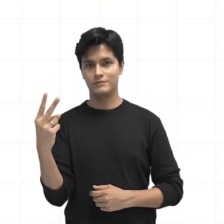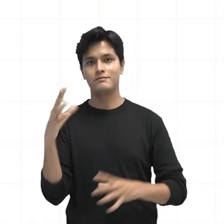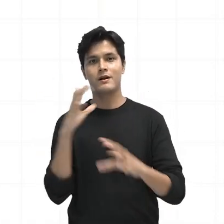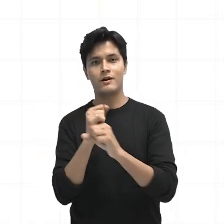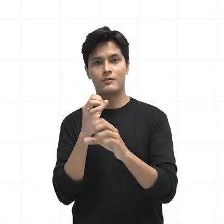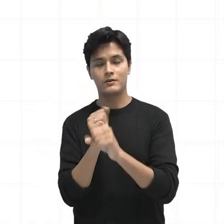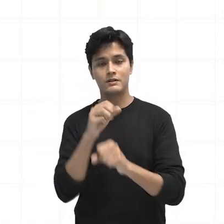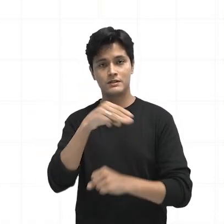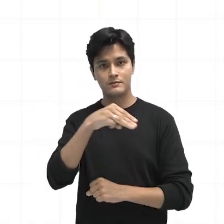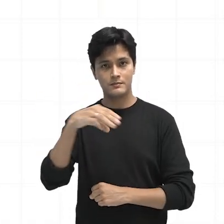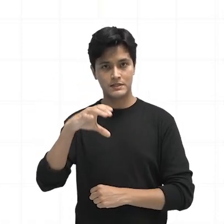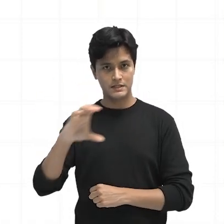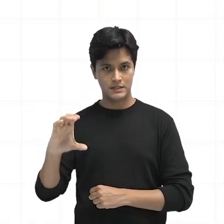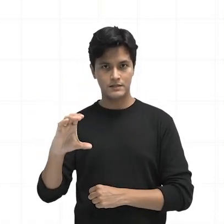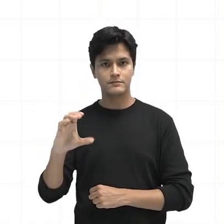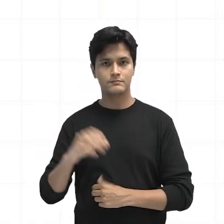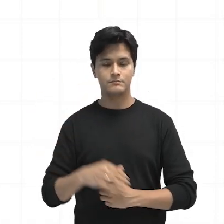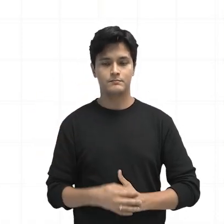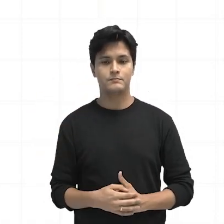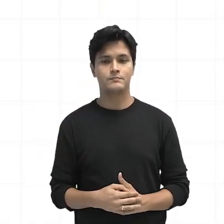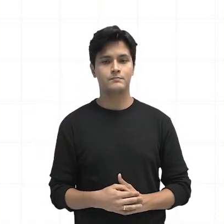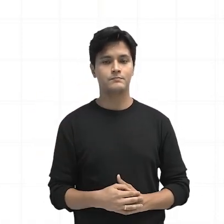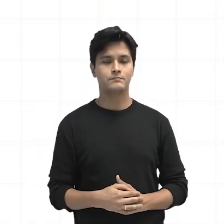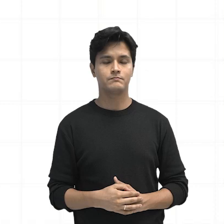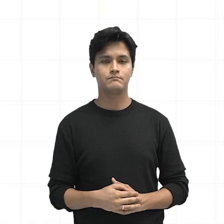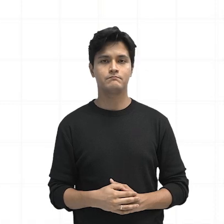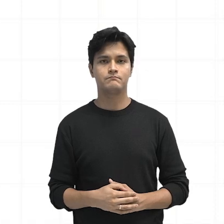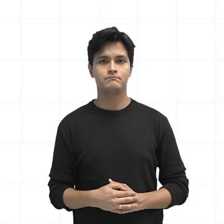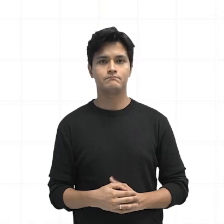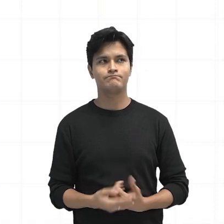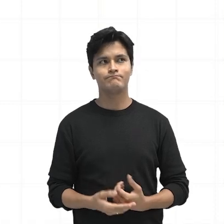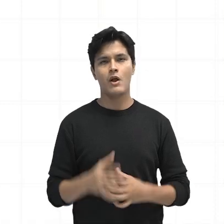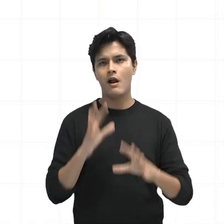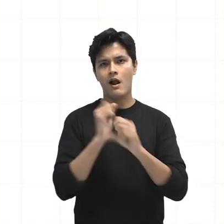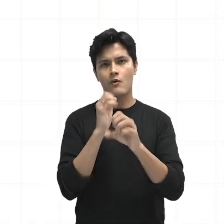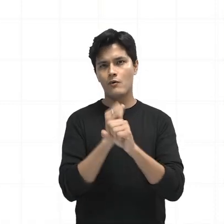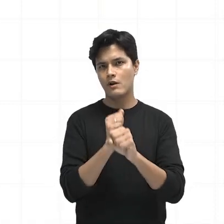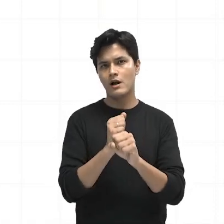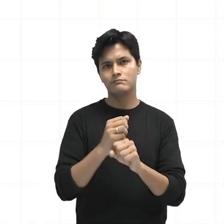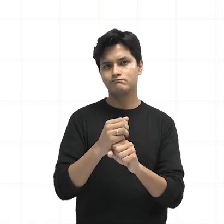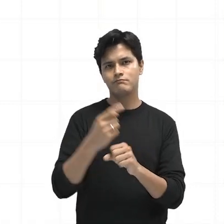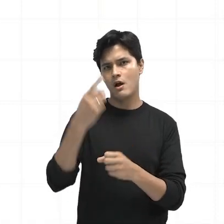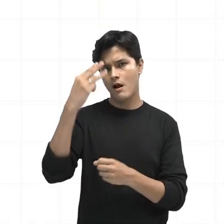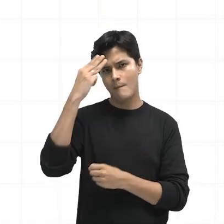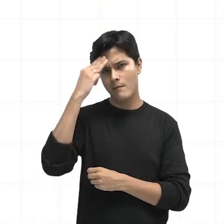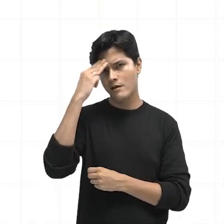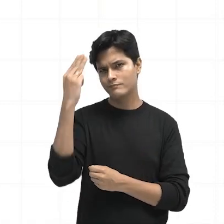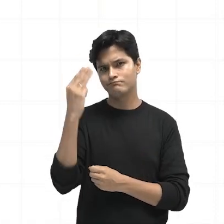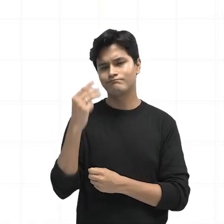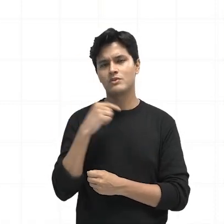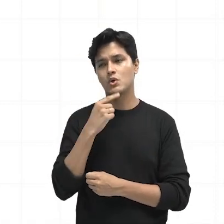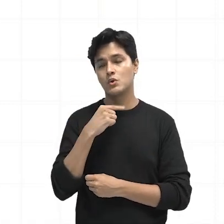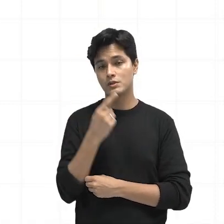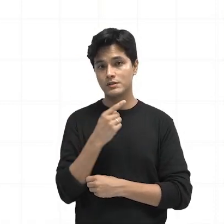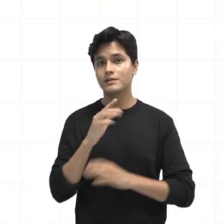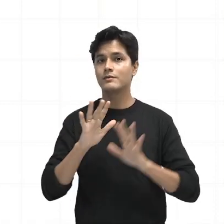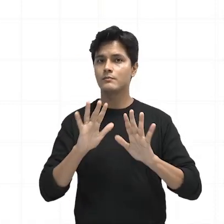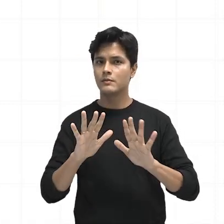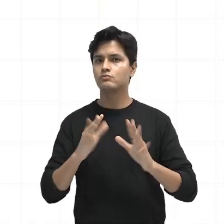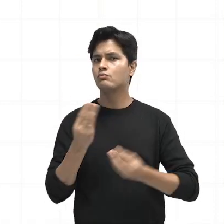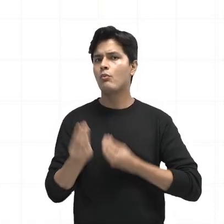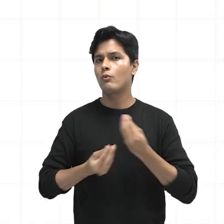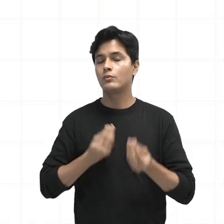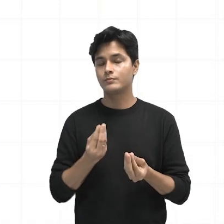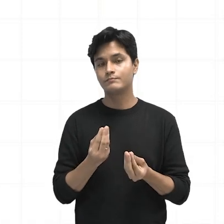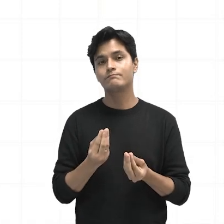aqui vai ser igual a quanto? Ah, professor, de cabeça eu não sei. O que a gente faz então? Vamos para a